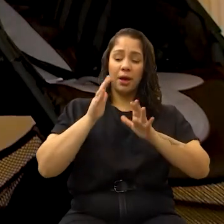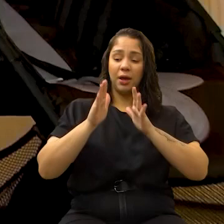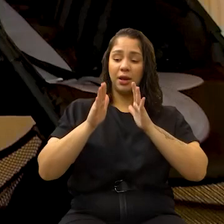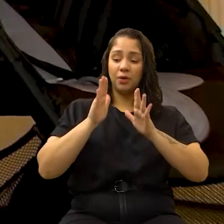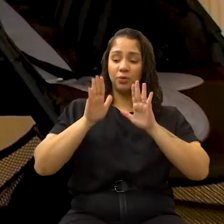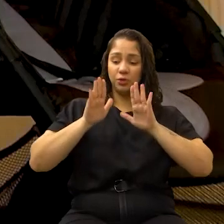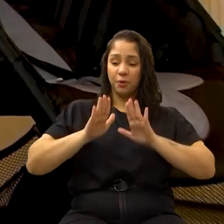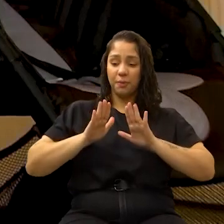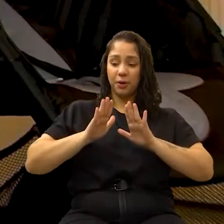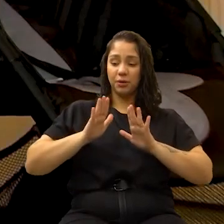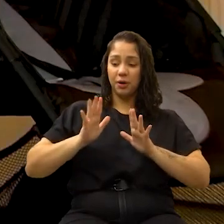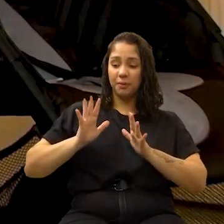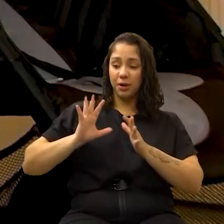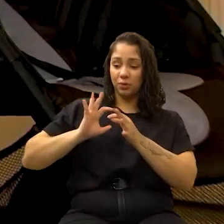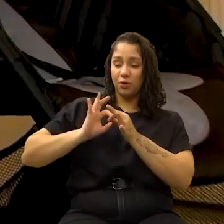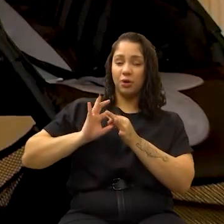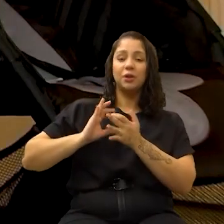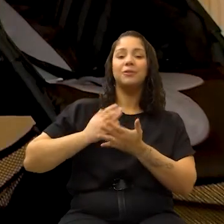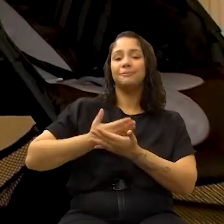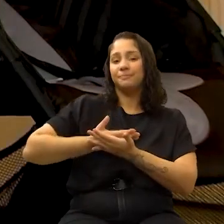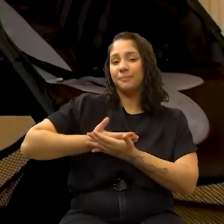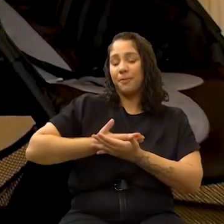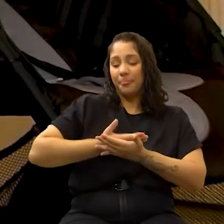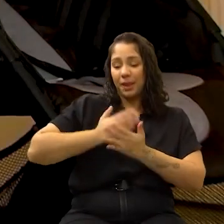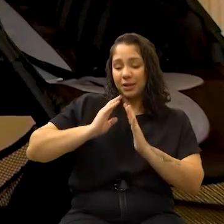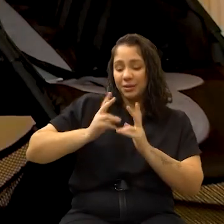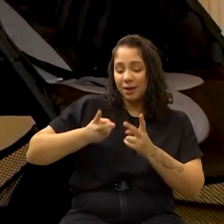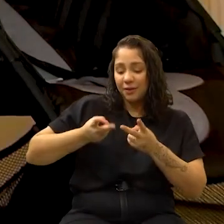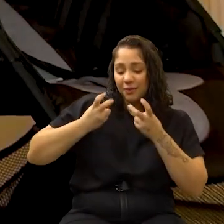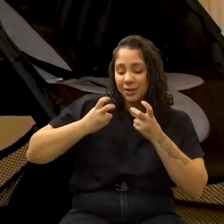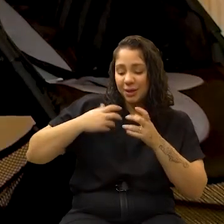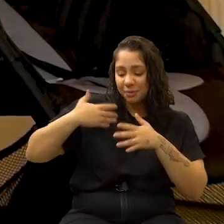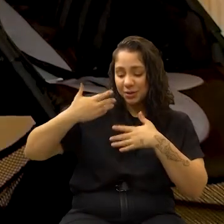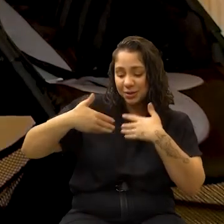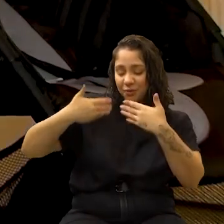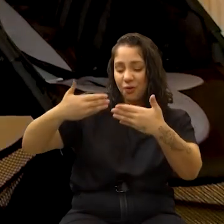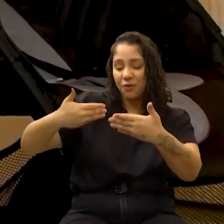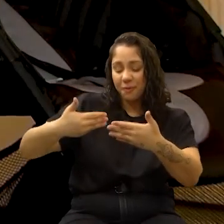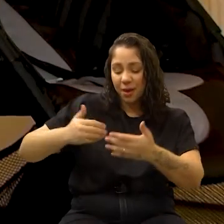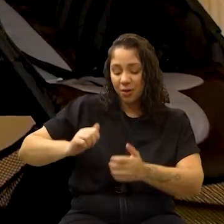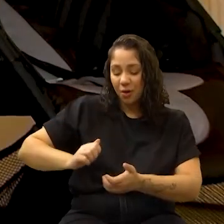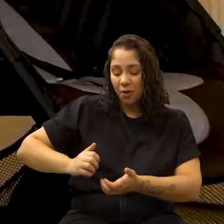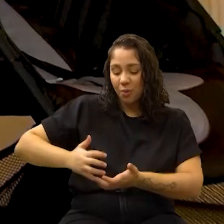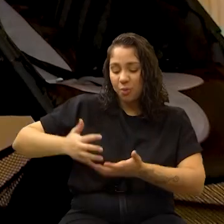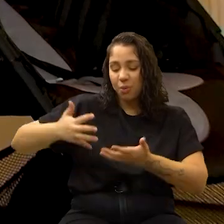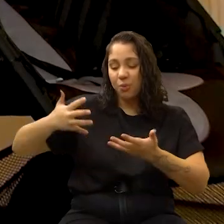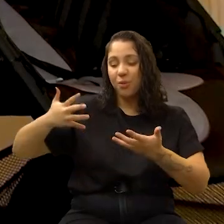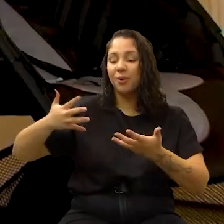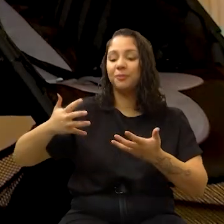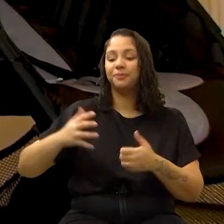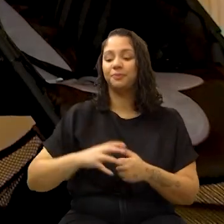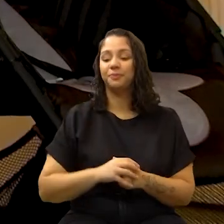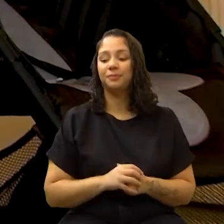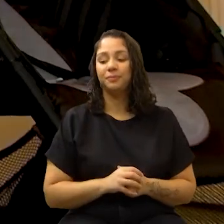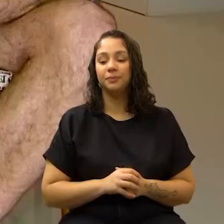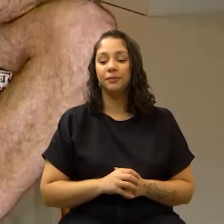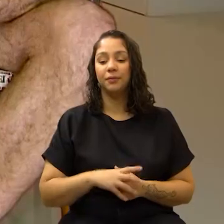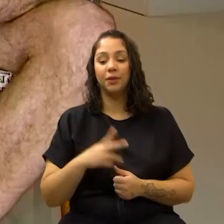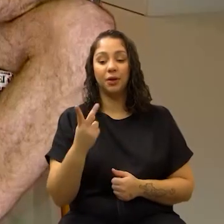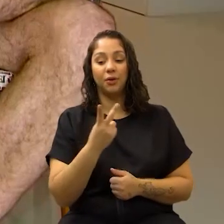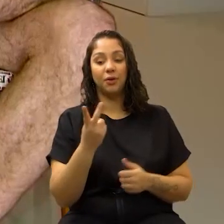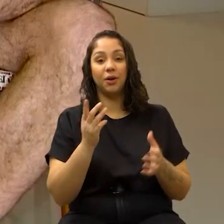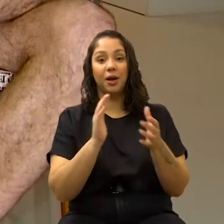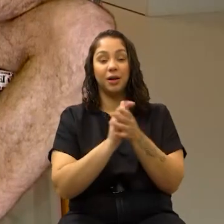de permanência das crianças conosco, né? A gente pode ver o desenvolvimento deles e isso é uma grande alegria.